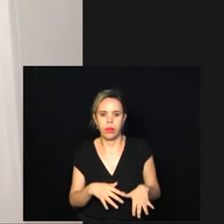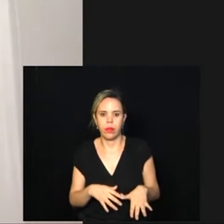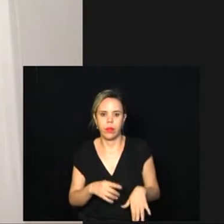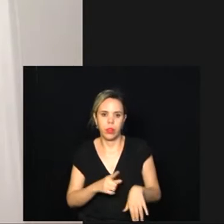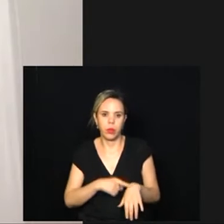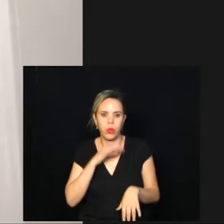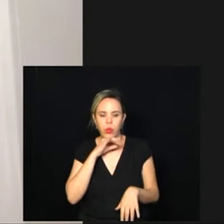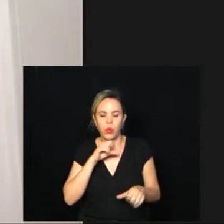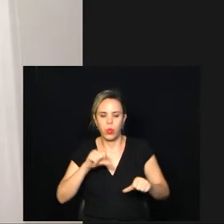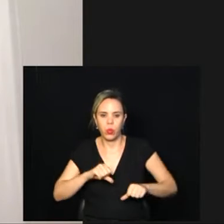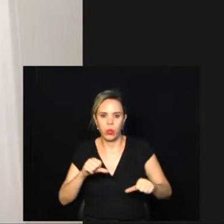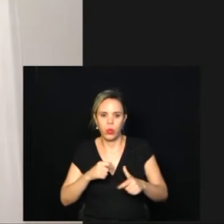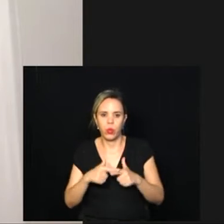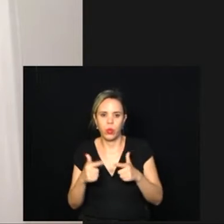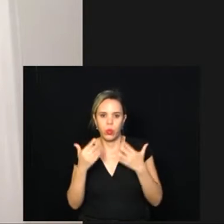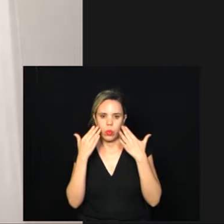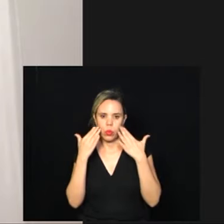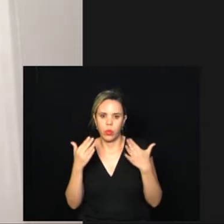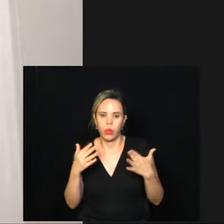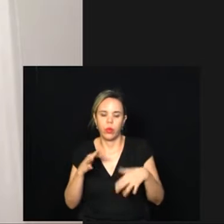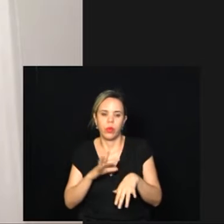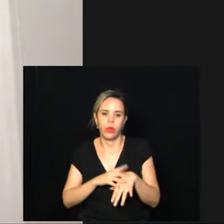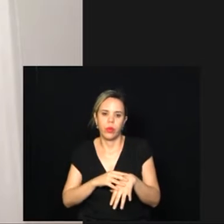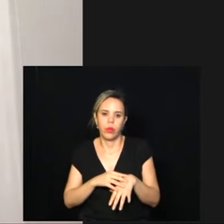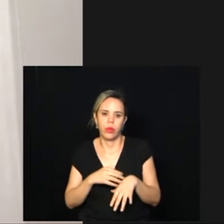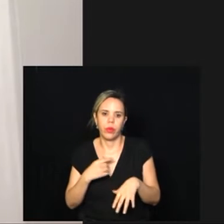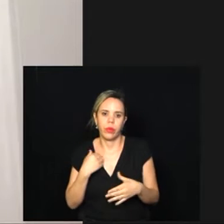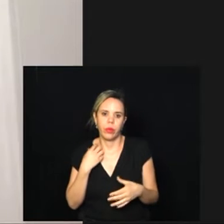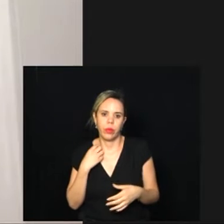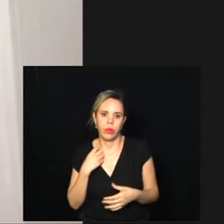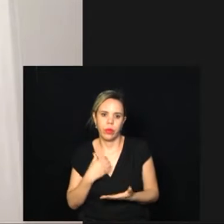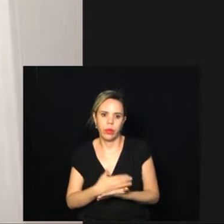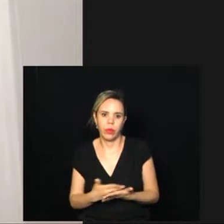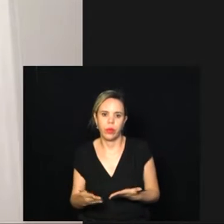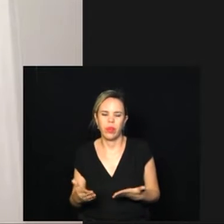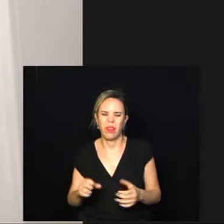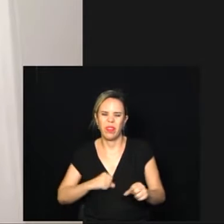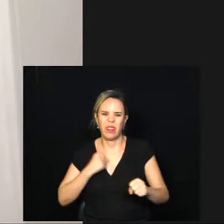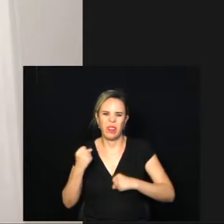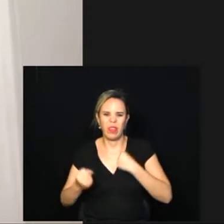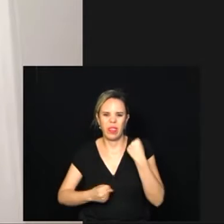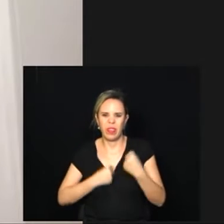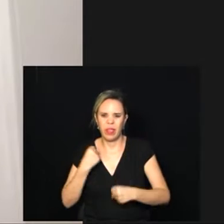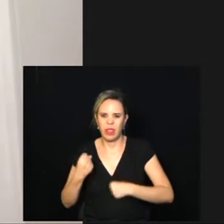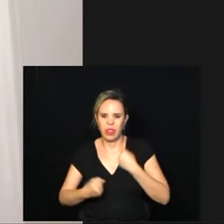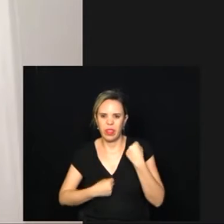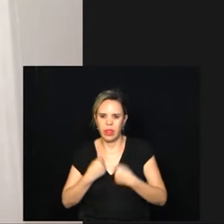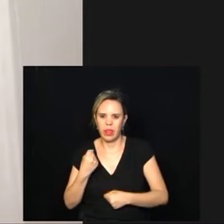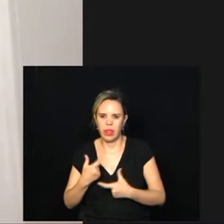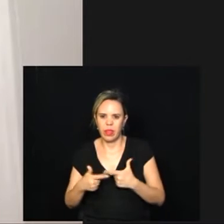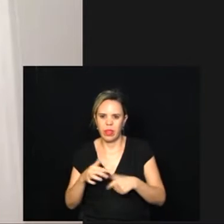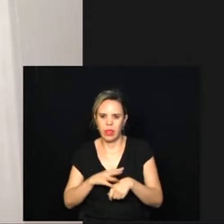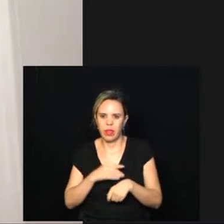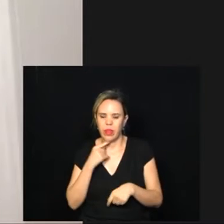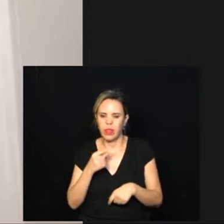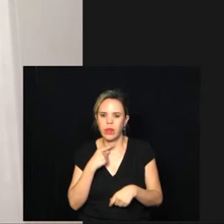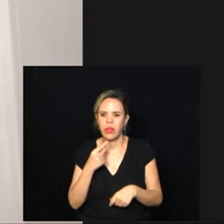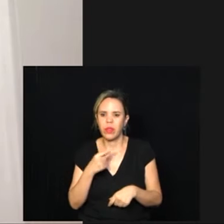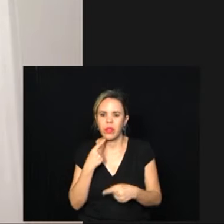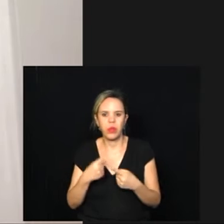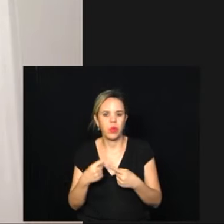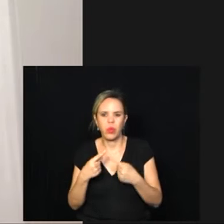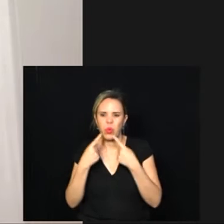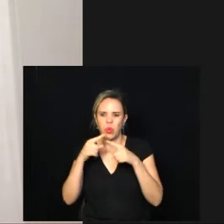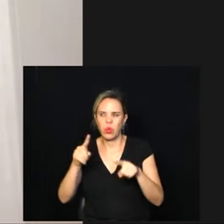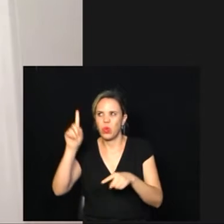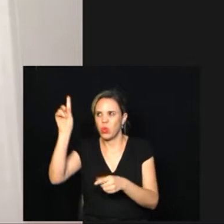nossa vida, diante de um problema ou de uma doença, a gente começa a ter raiva, né, dessa doença e se questionar. Mas por que Deus